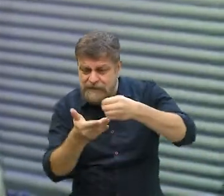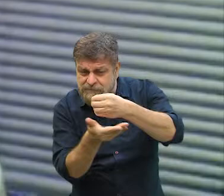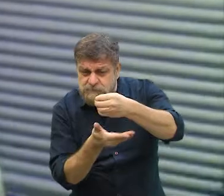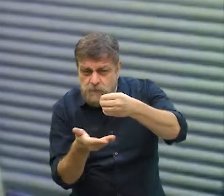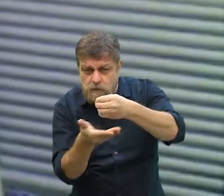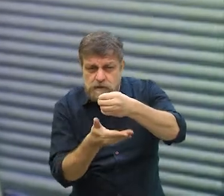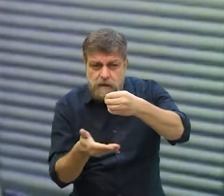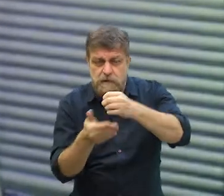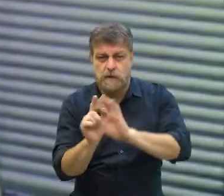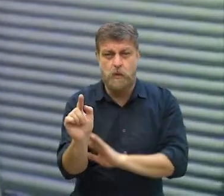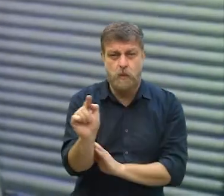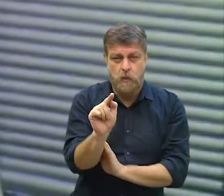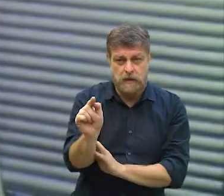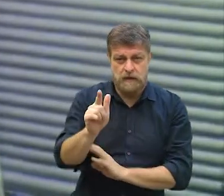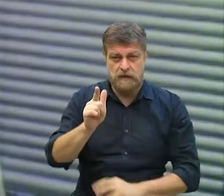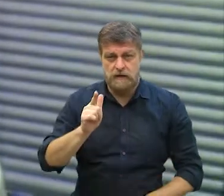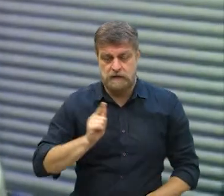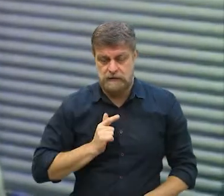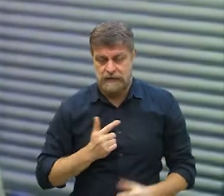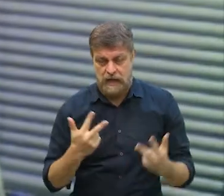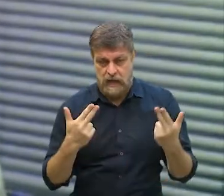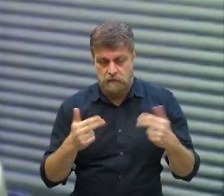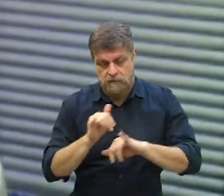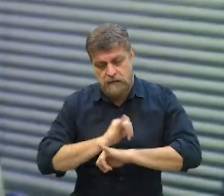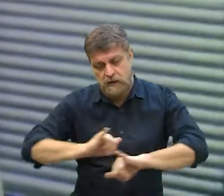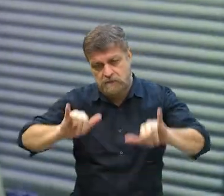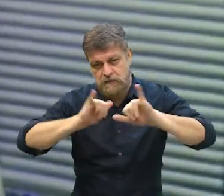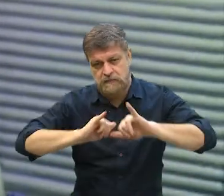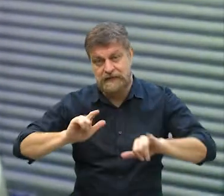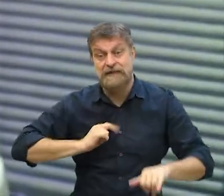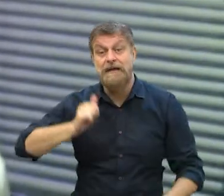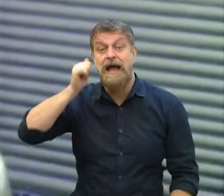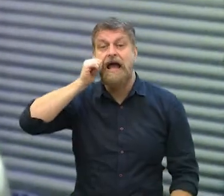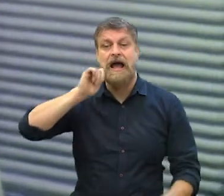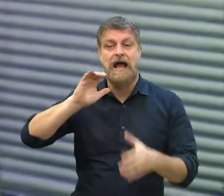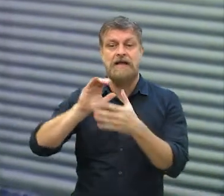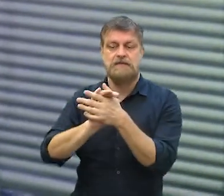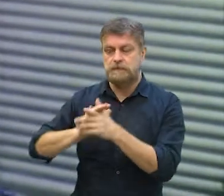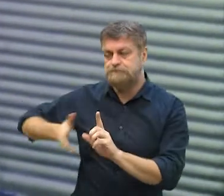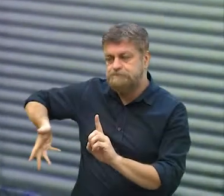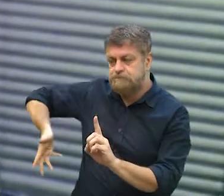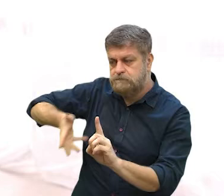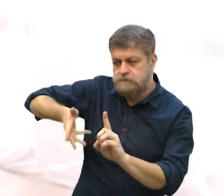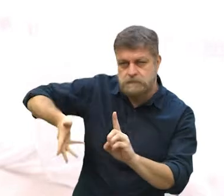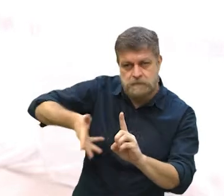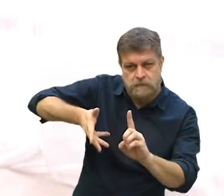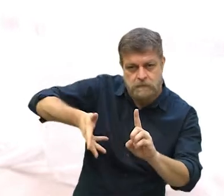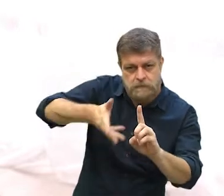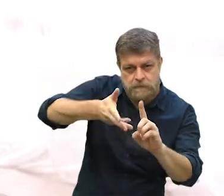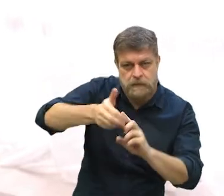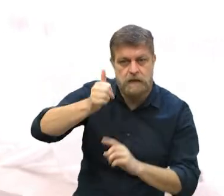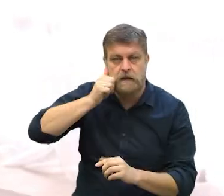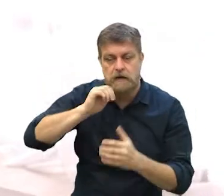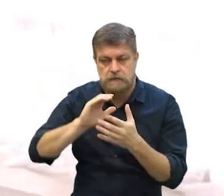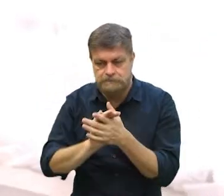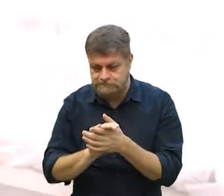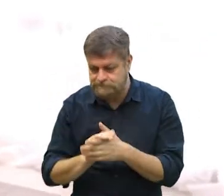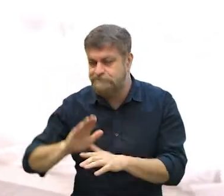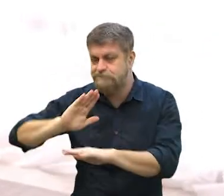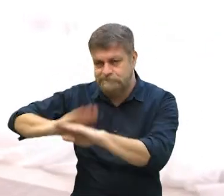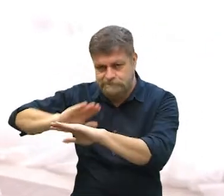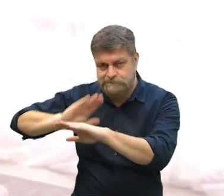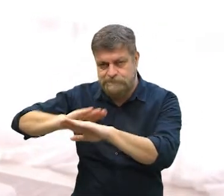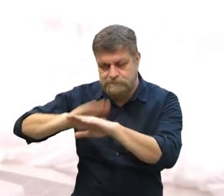campanhas elas têm um papel fundamental. Mas, além das campanhas, como foi dito no começo também, as esposas, né? As esposas